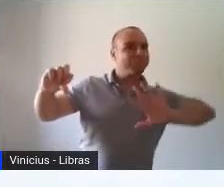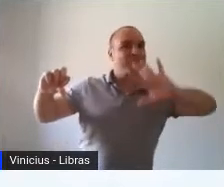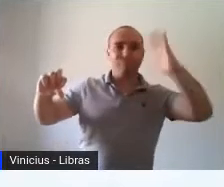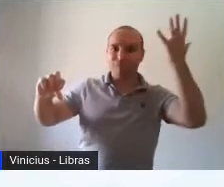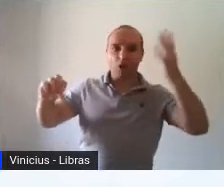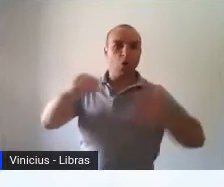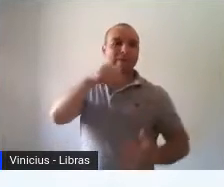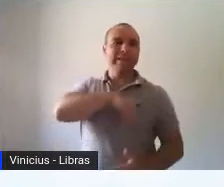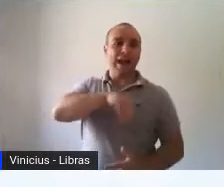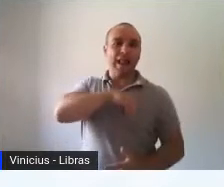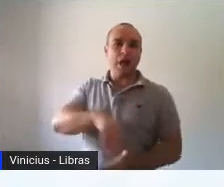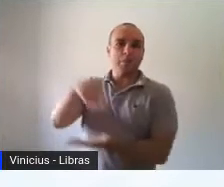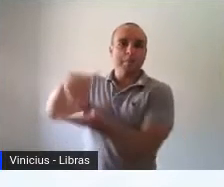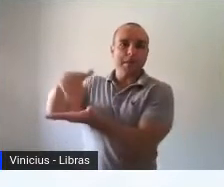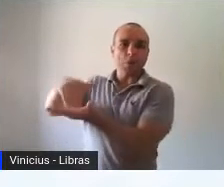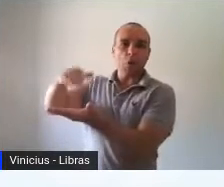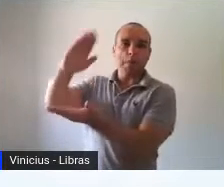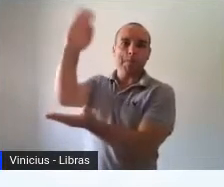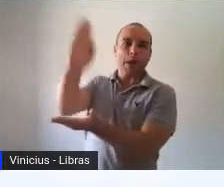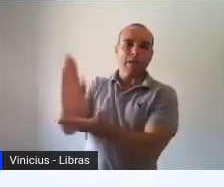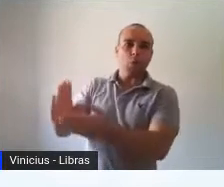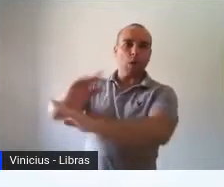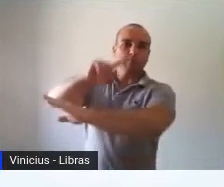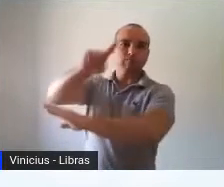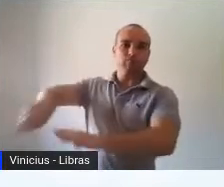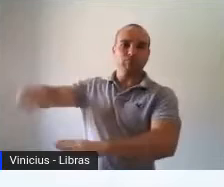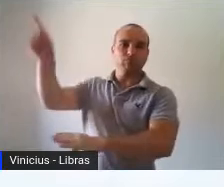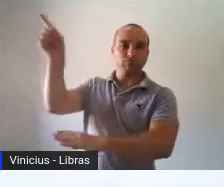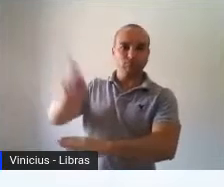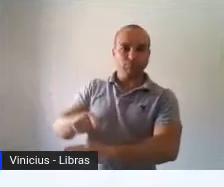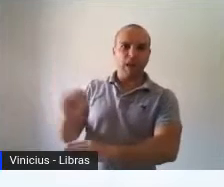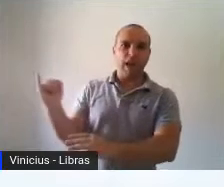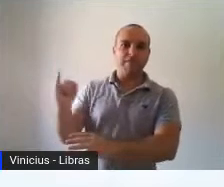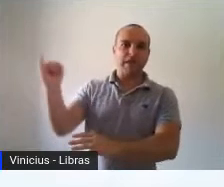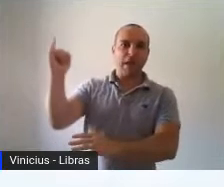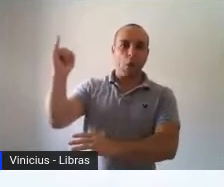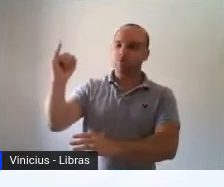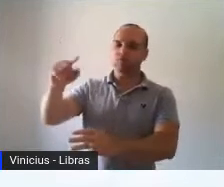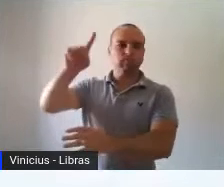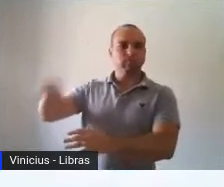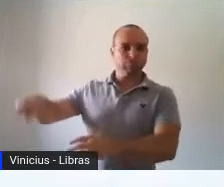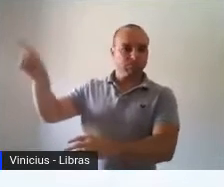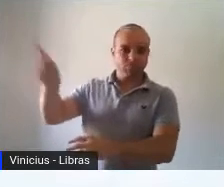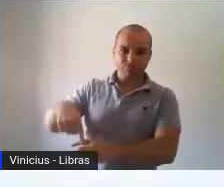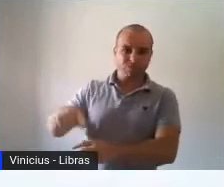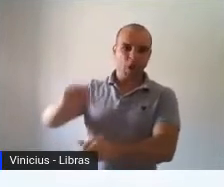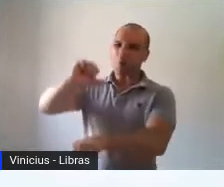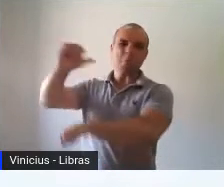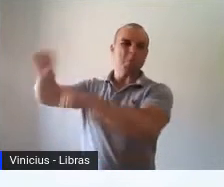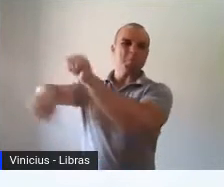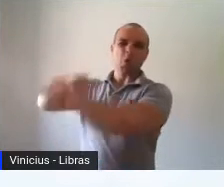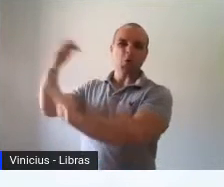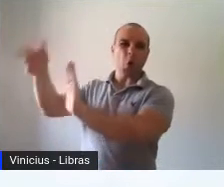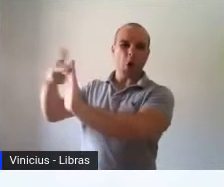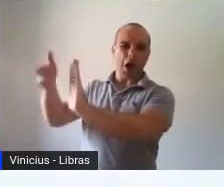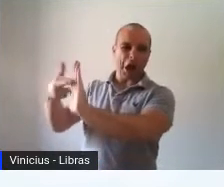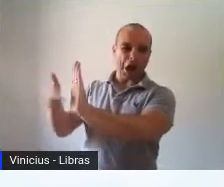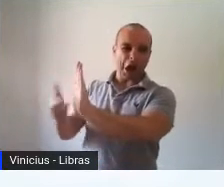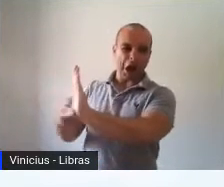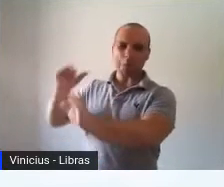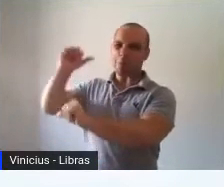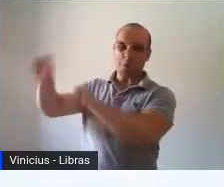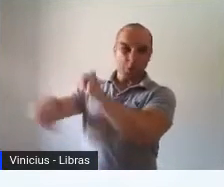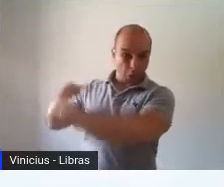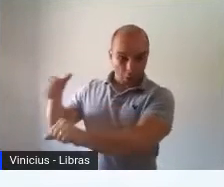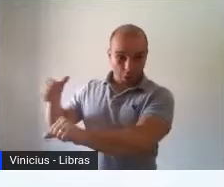isso já fez que no ano de 2020, quando a gente discutiu lá em 2019, apesar do impasse, porque o patronal não queria interpretar dessa